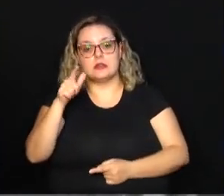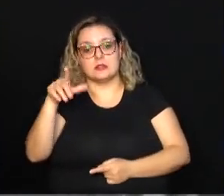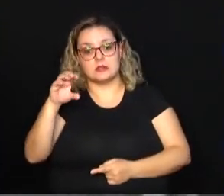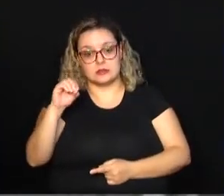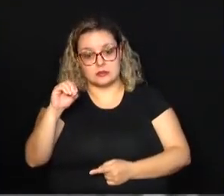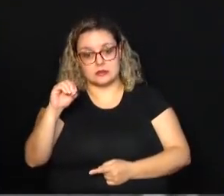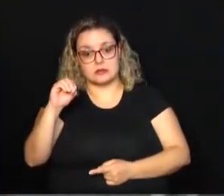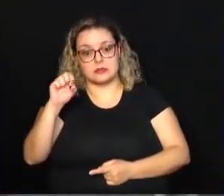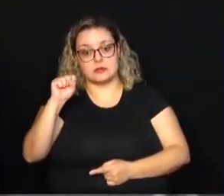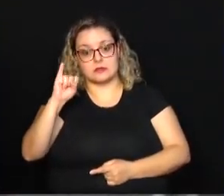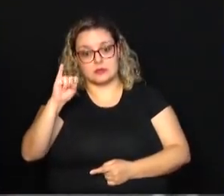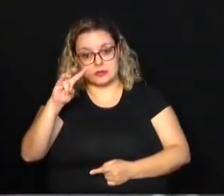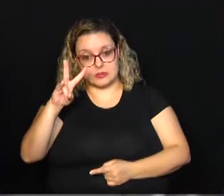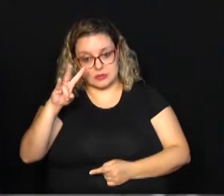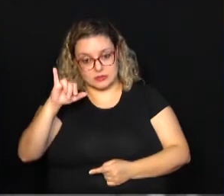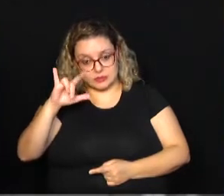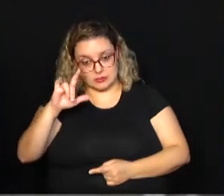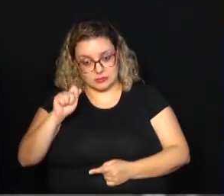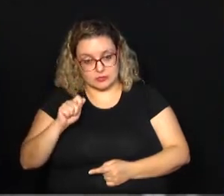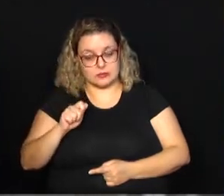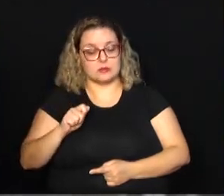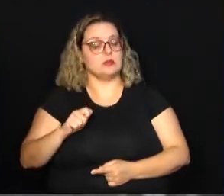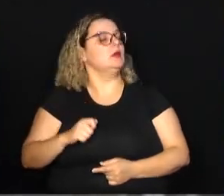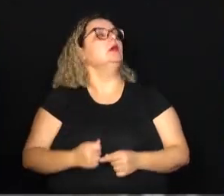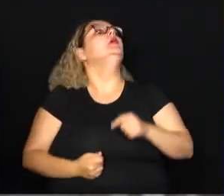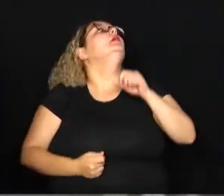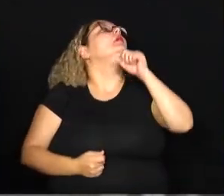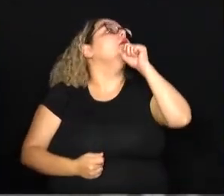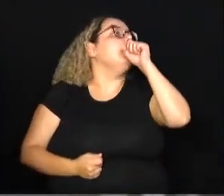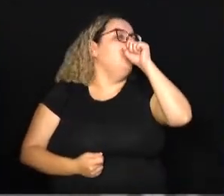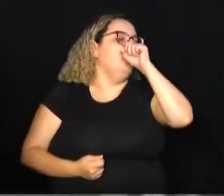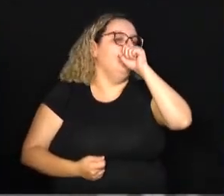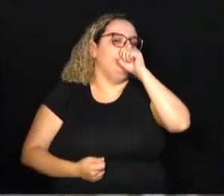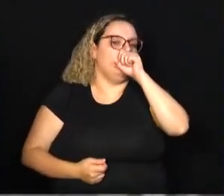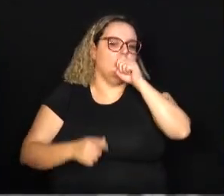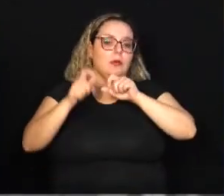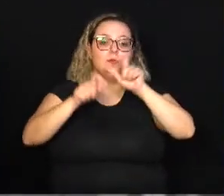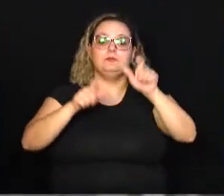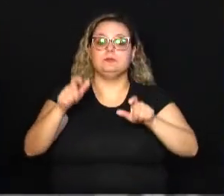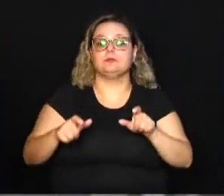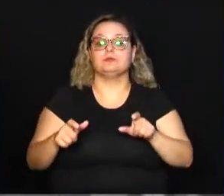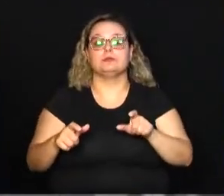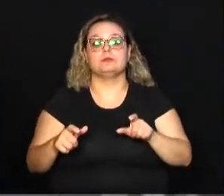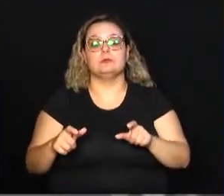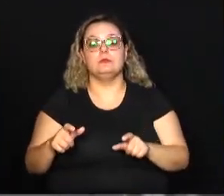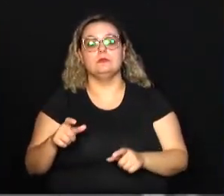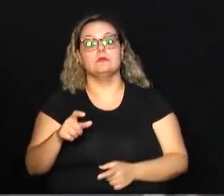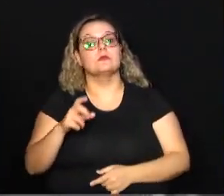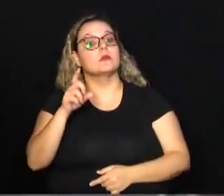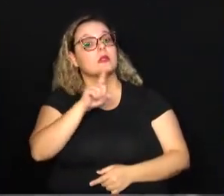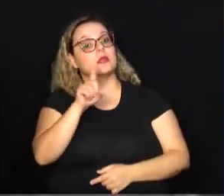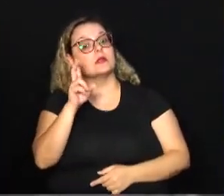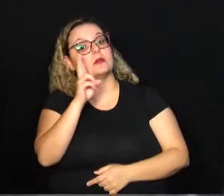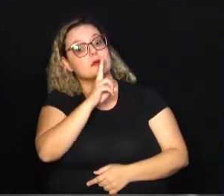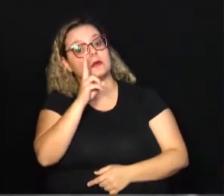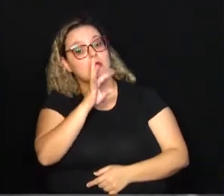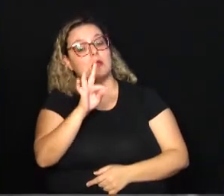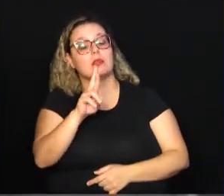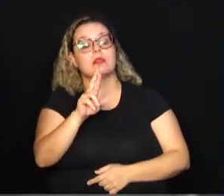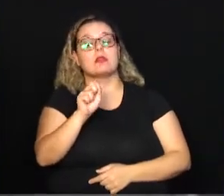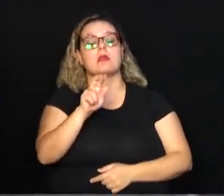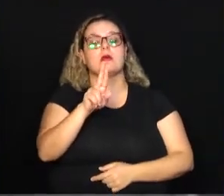os casos das pessoas que precisam, que não são traumas, emergência e urgência. Trauma, emergência e